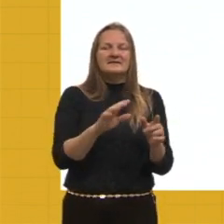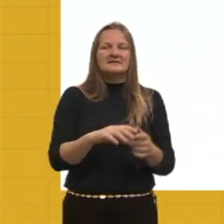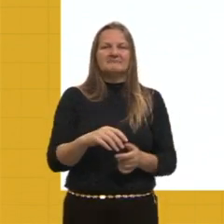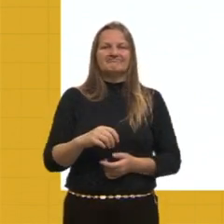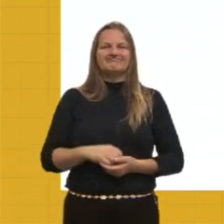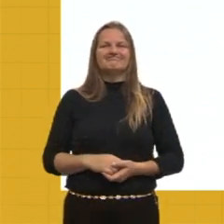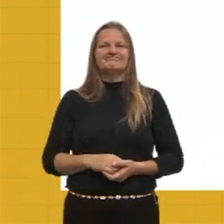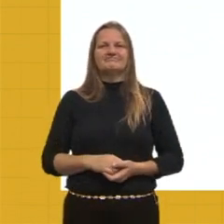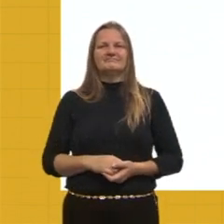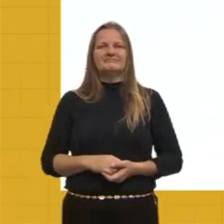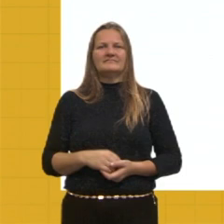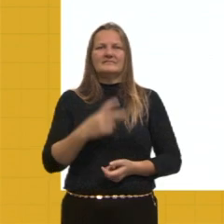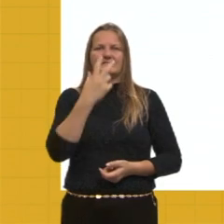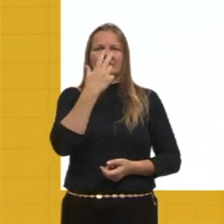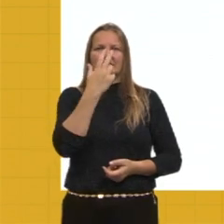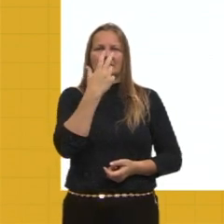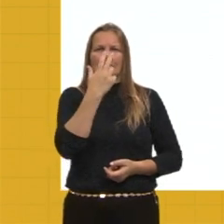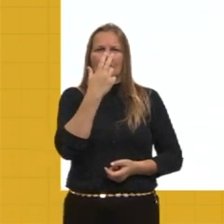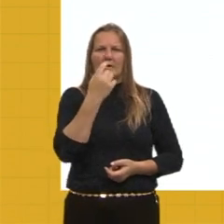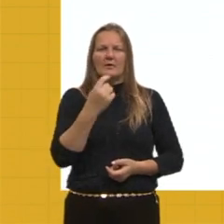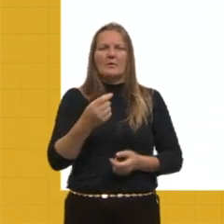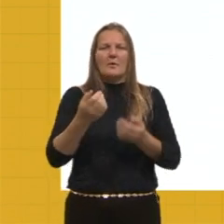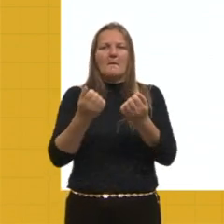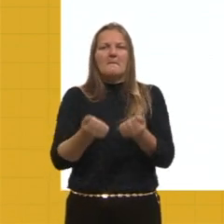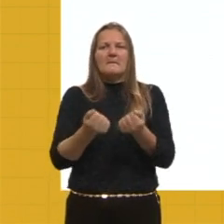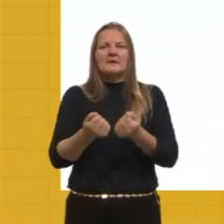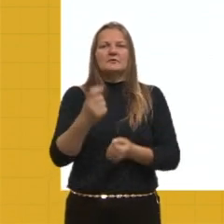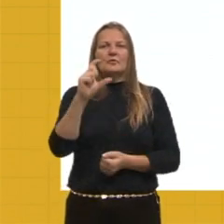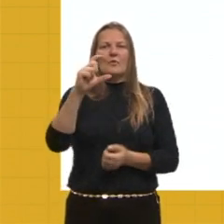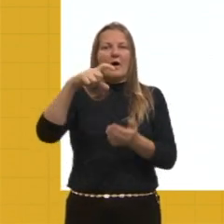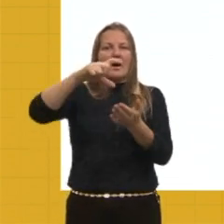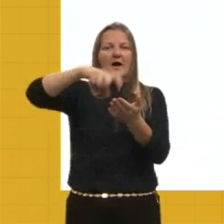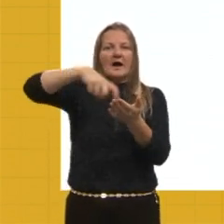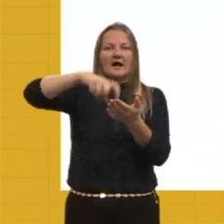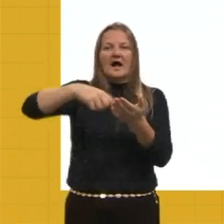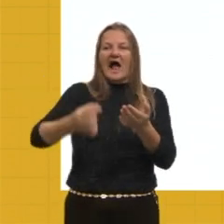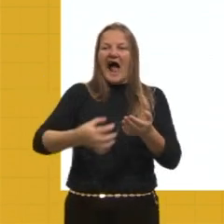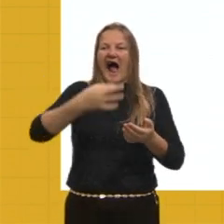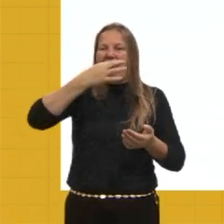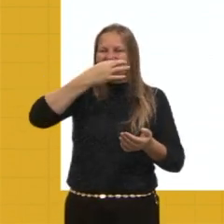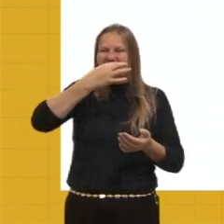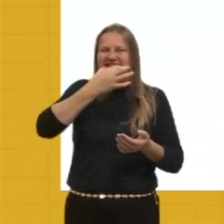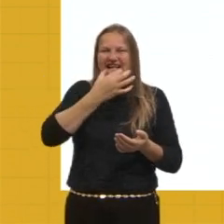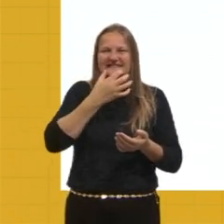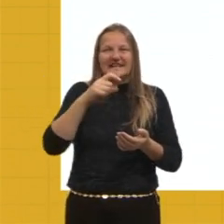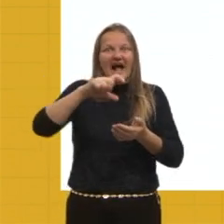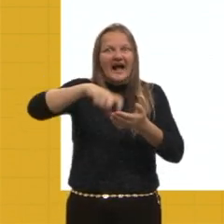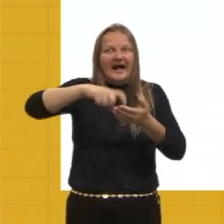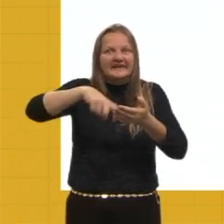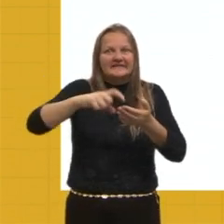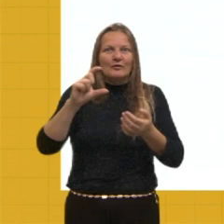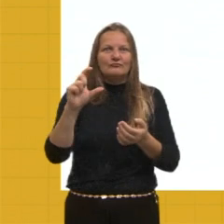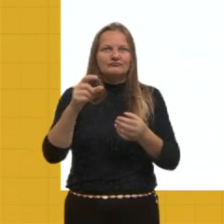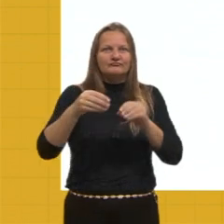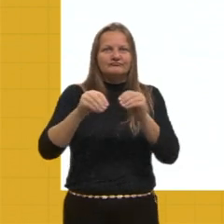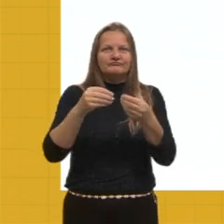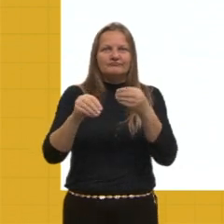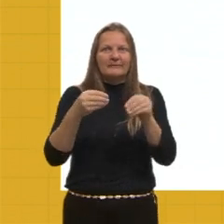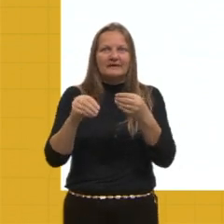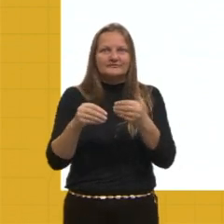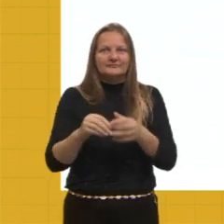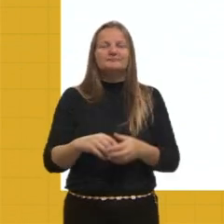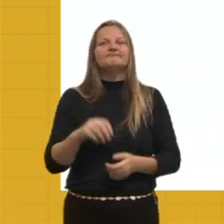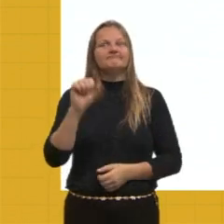ao peso mais ou menos de um cartão um cartão de crédito então aí a gente pode ver né um exemplo na imagem da bioacumulação